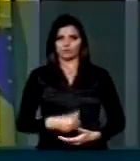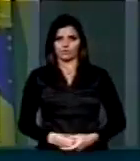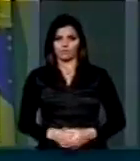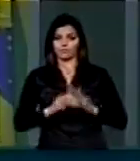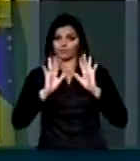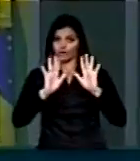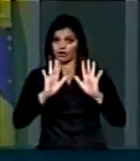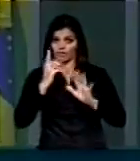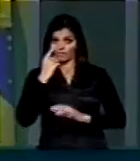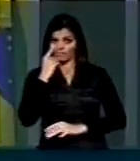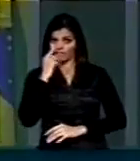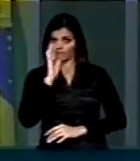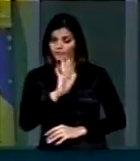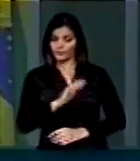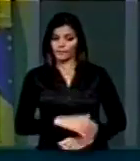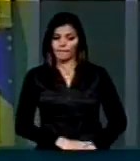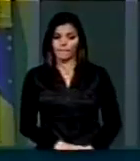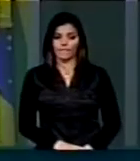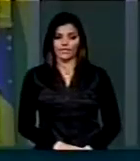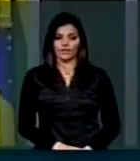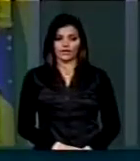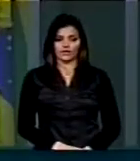Vejamos.